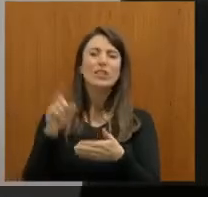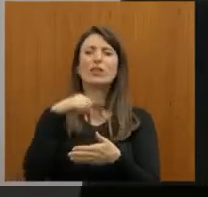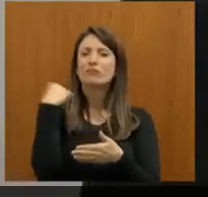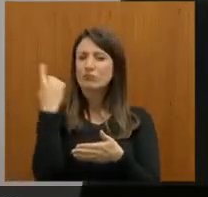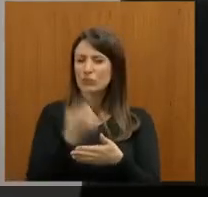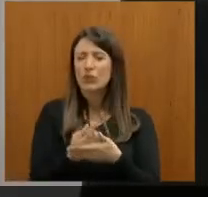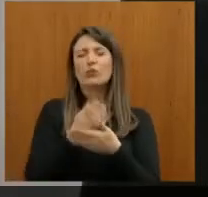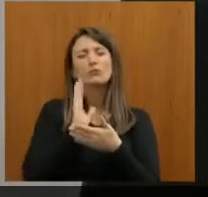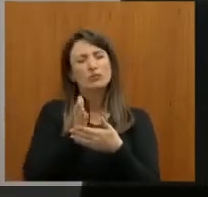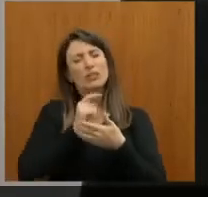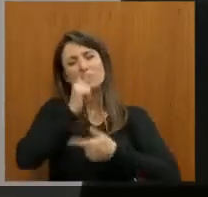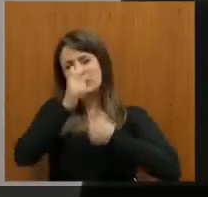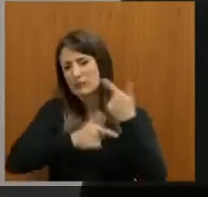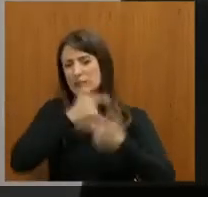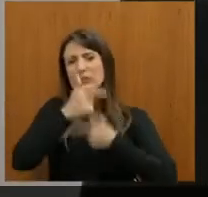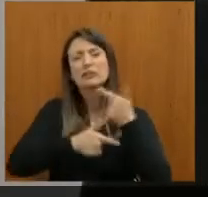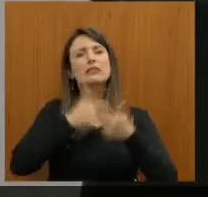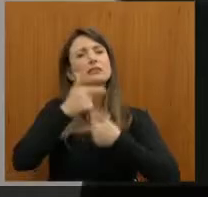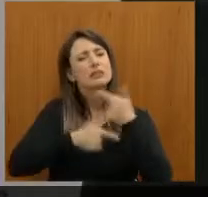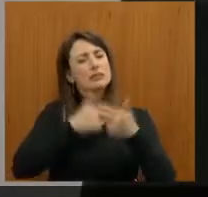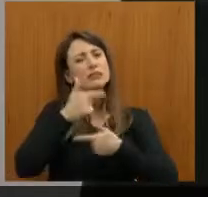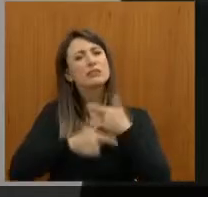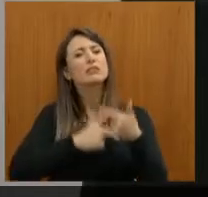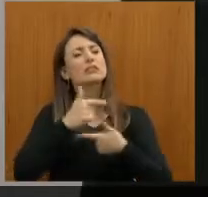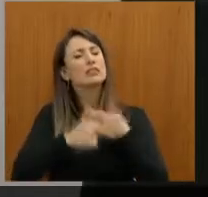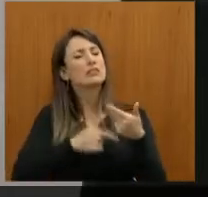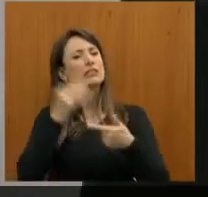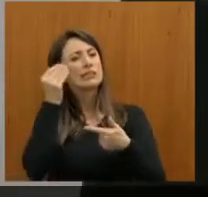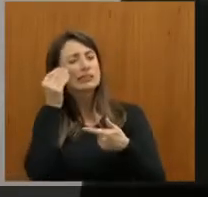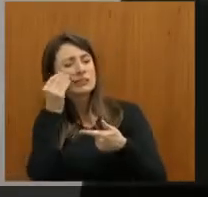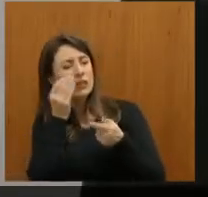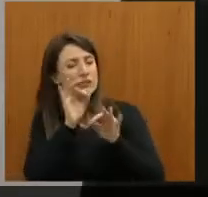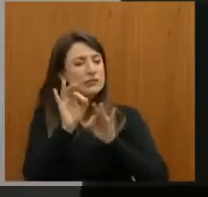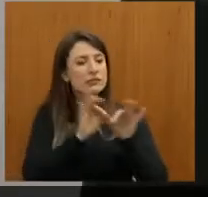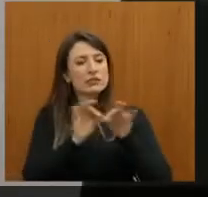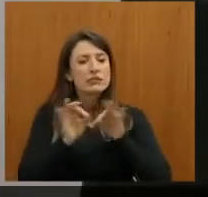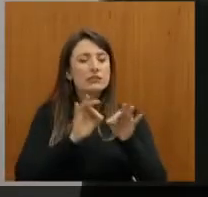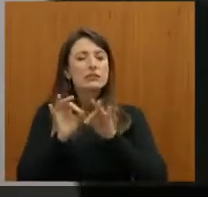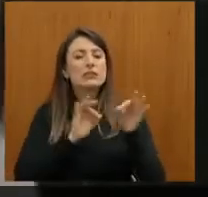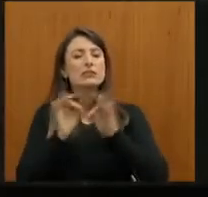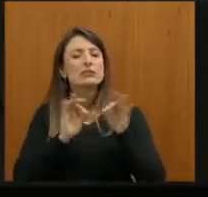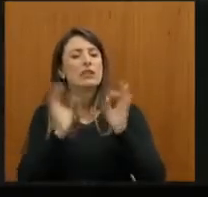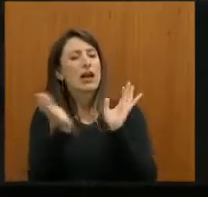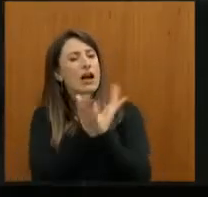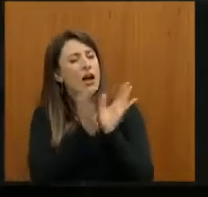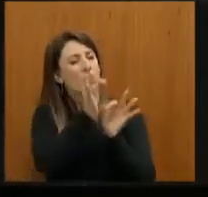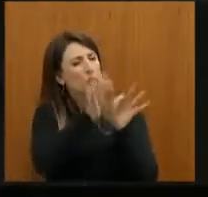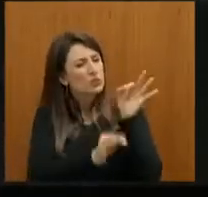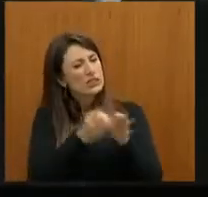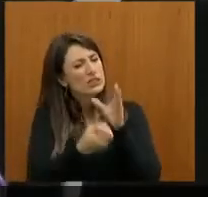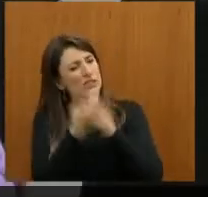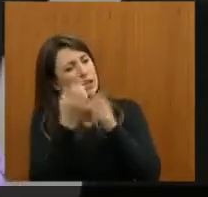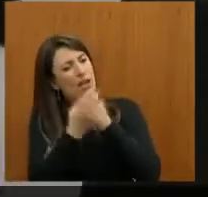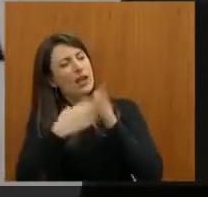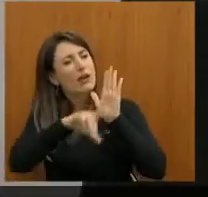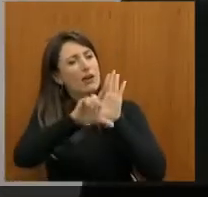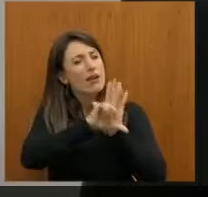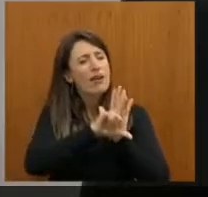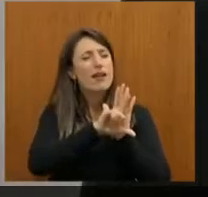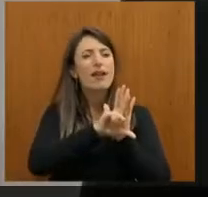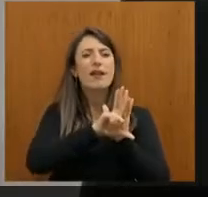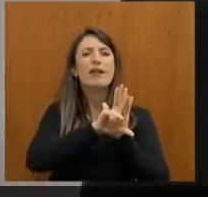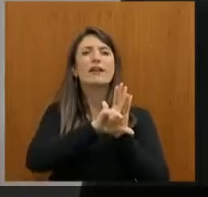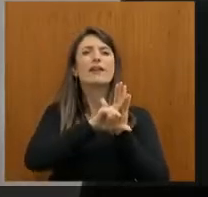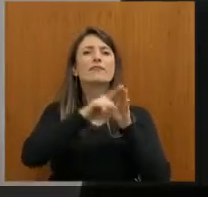trabalhado profundo em alguns arranjos jurídicos diversas legislações em âmbitos